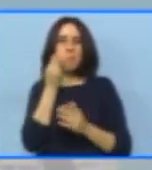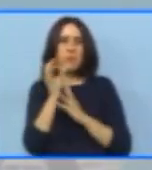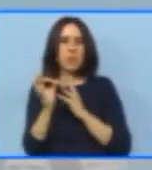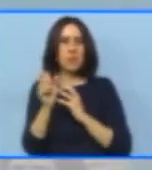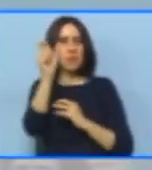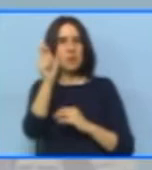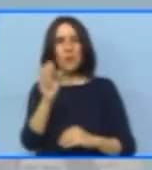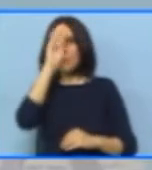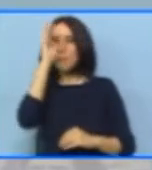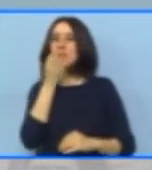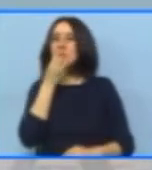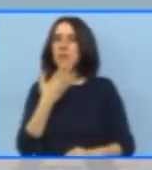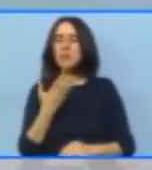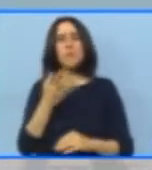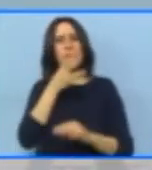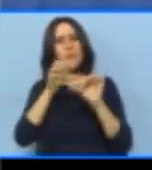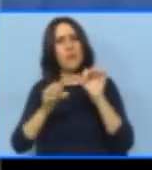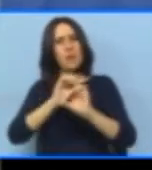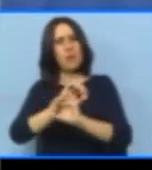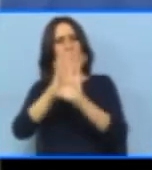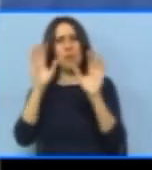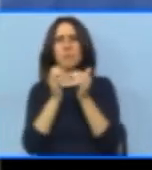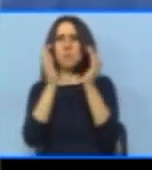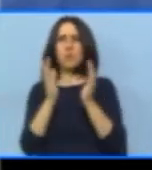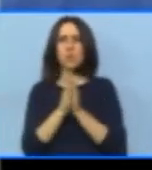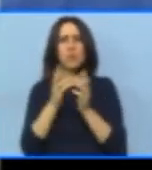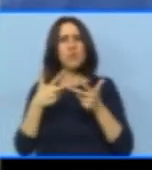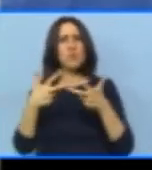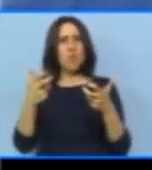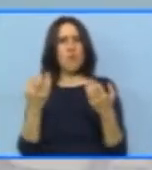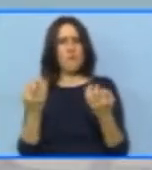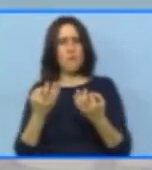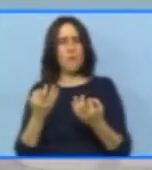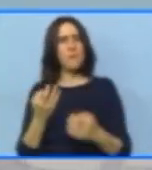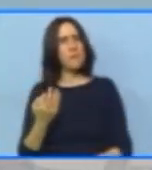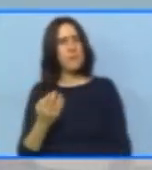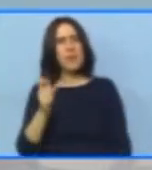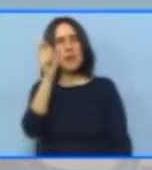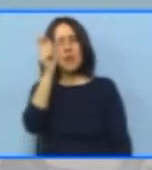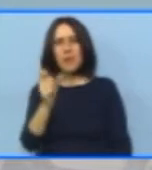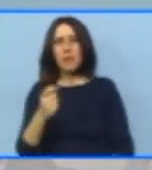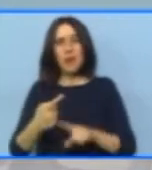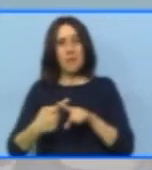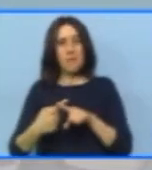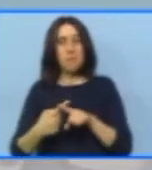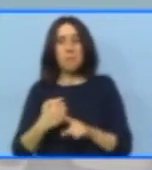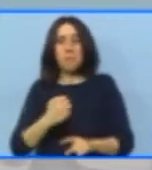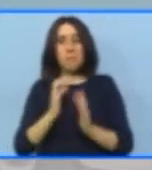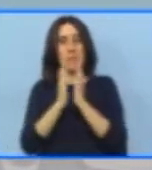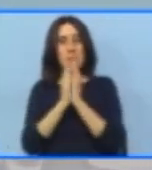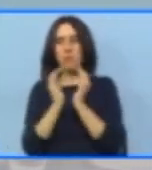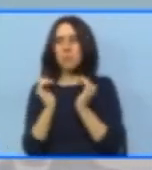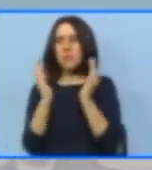pela sua simpatia, pela forma clara como fala e que toda a gente o entende, a estar a cativar, até fora do âmbito da